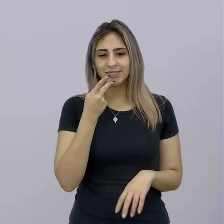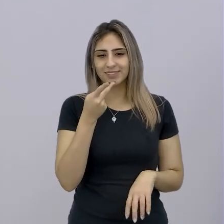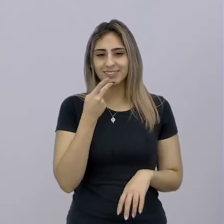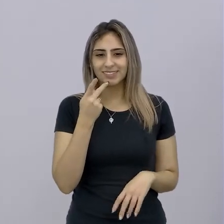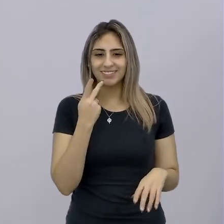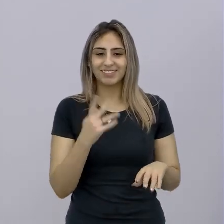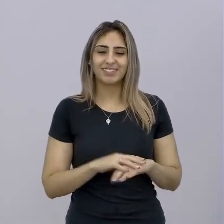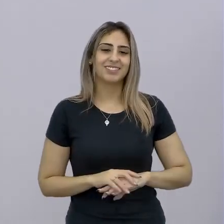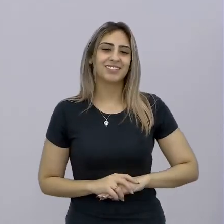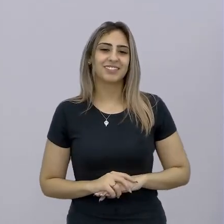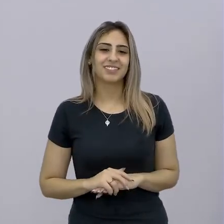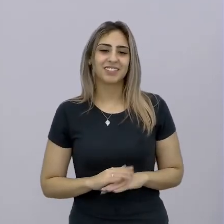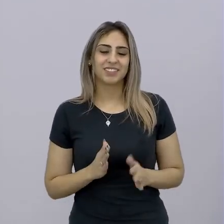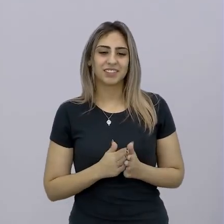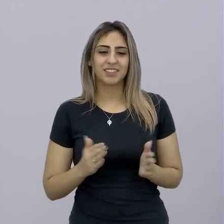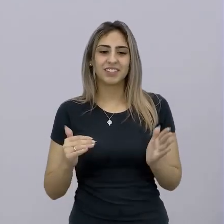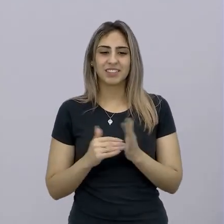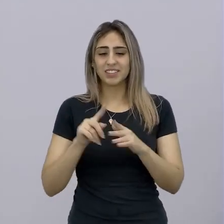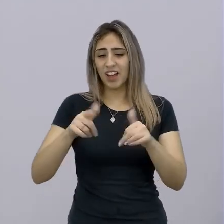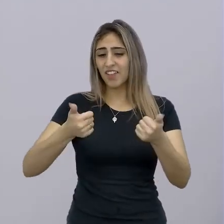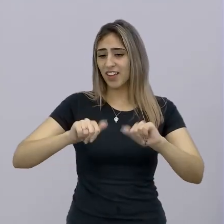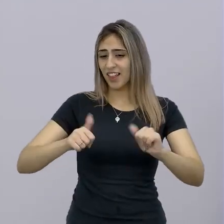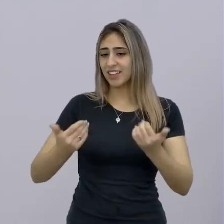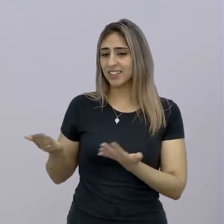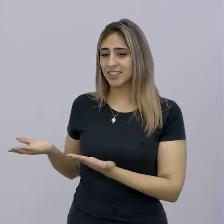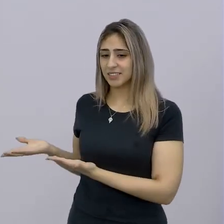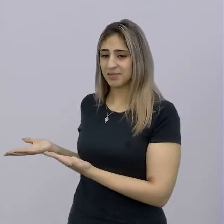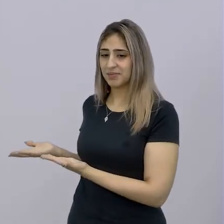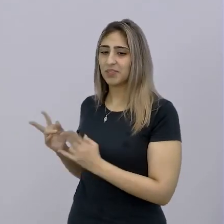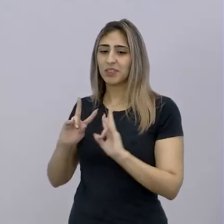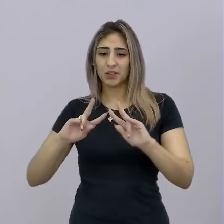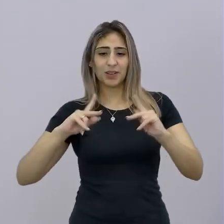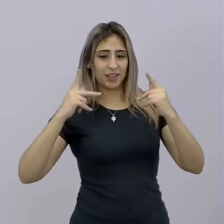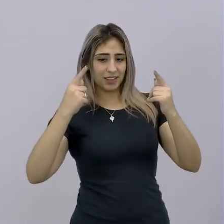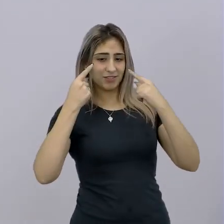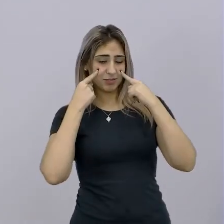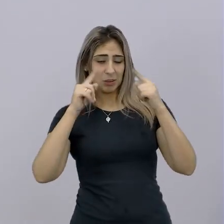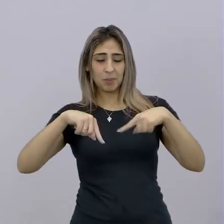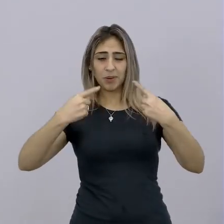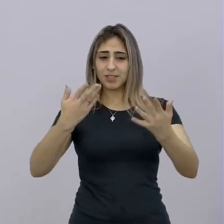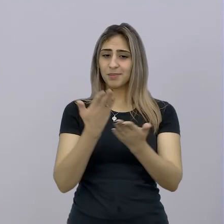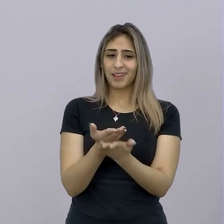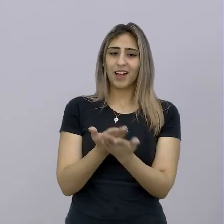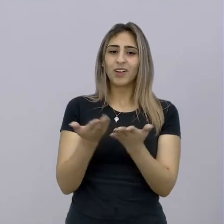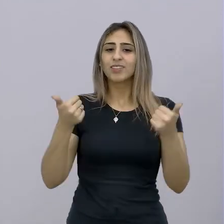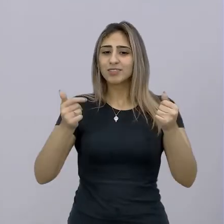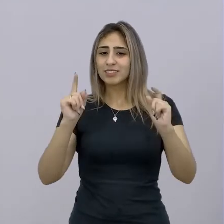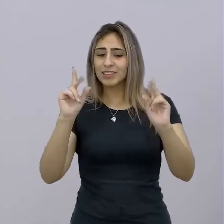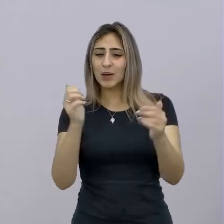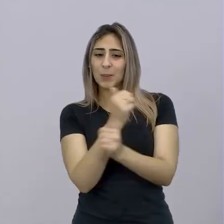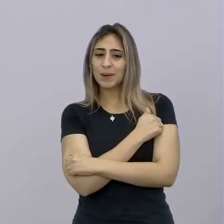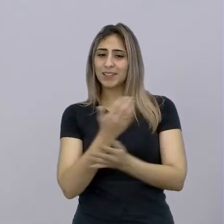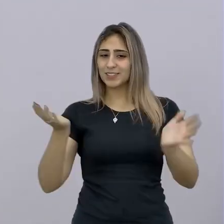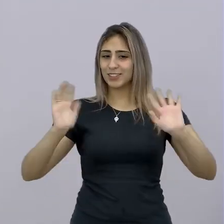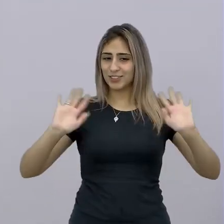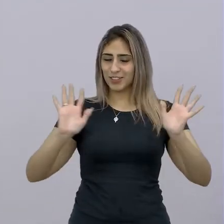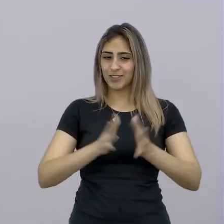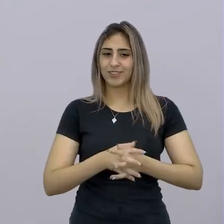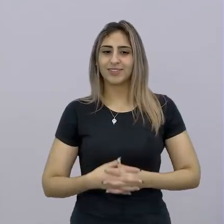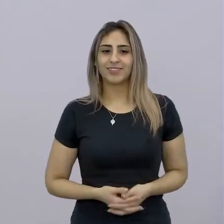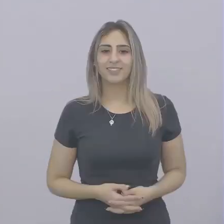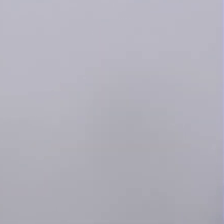ficando por aqui, deixa a sua avaliação nesse link e a gente se vê na próxima aula, tá certo? Um abração e valeu!